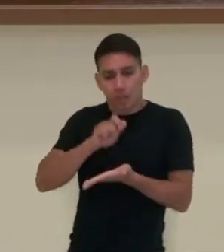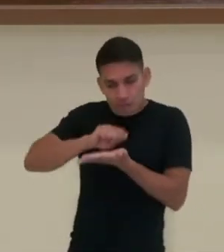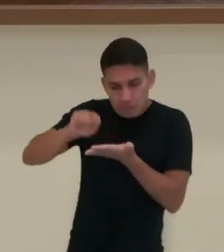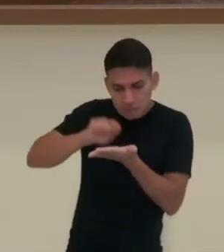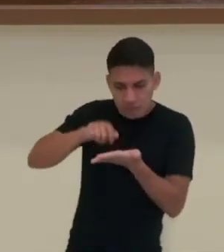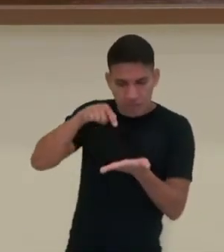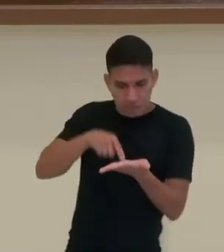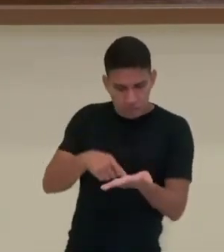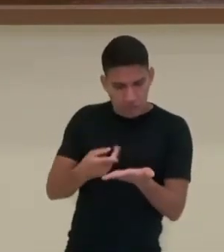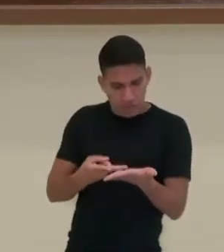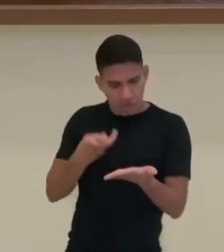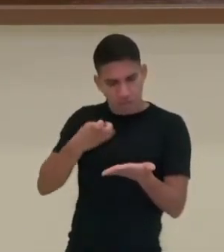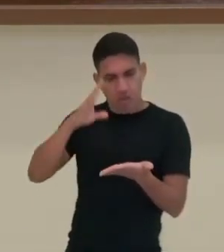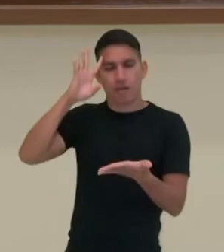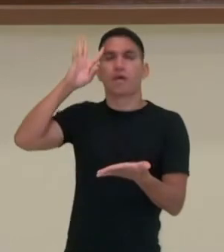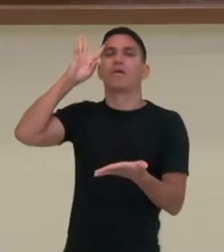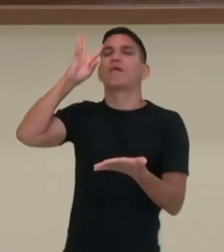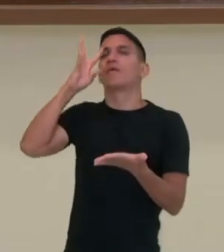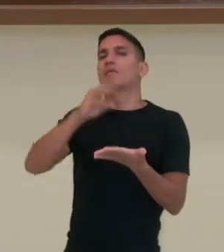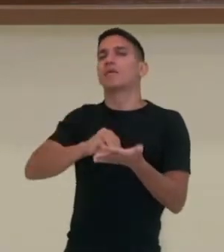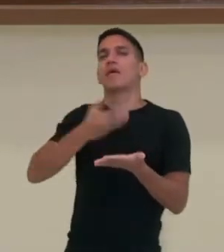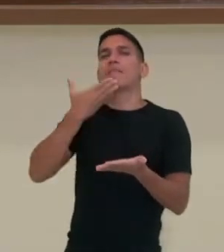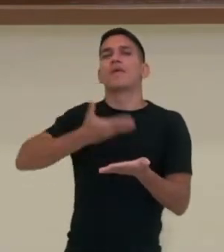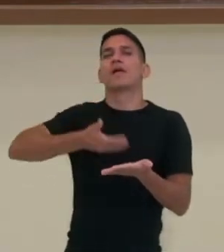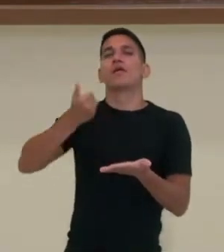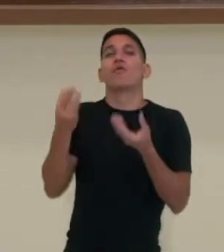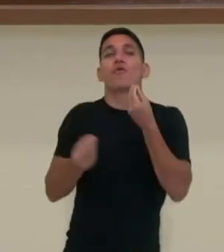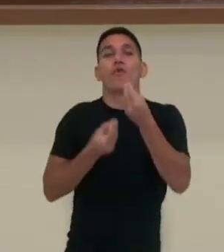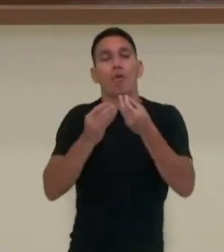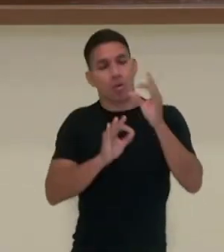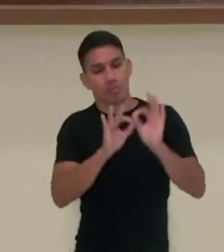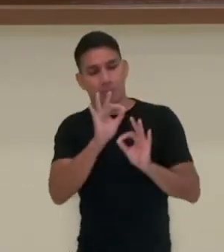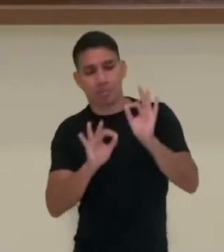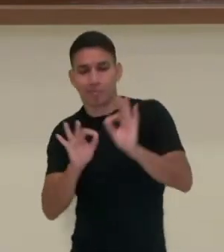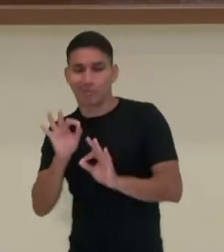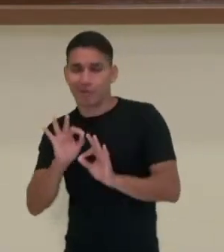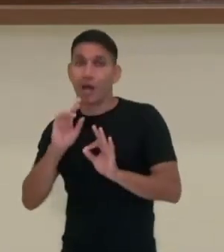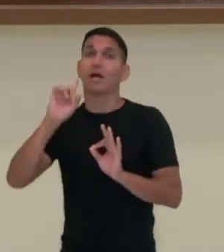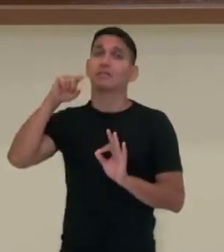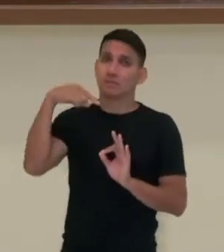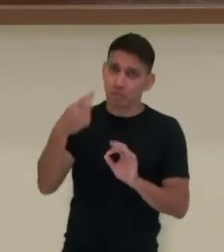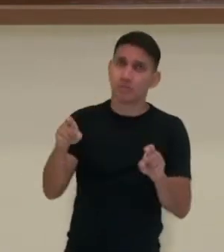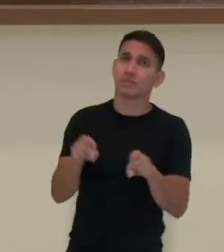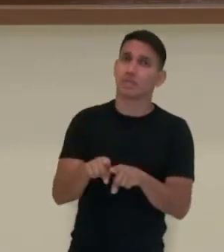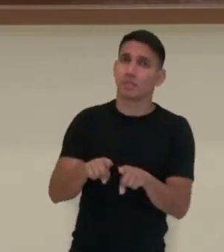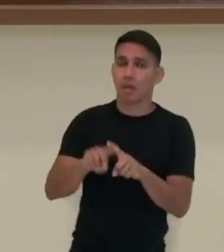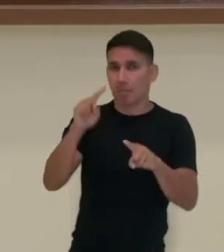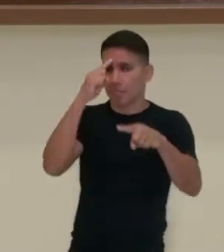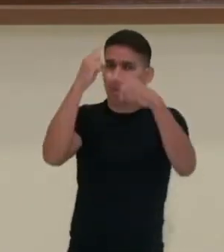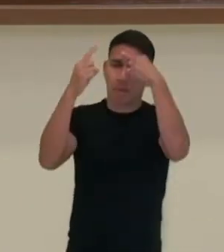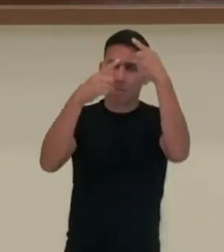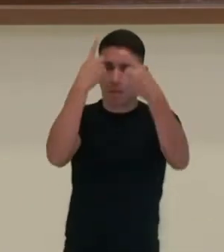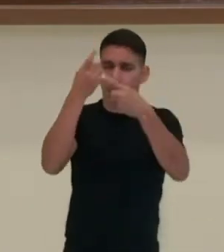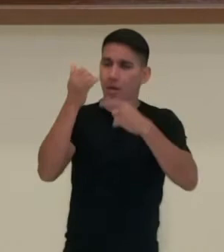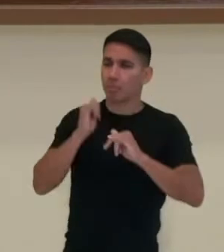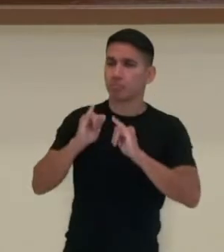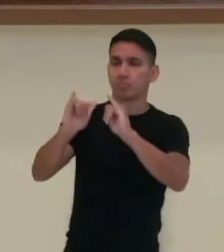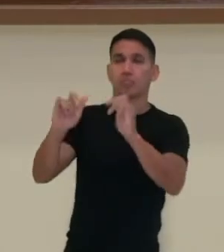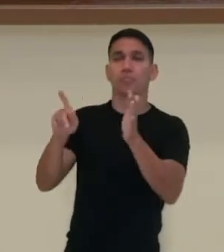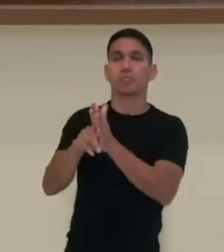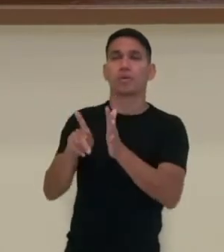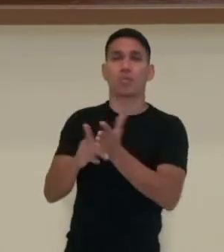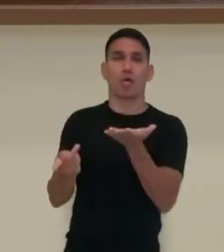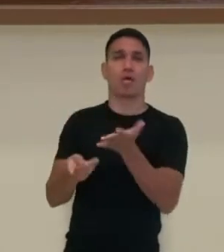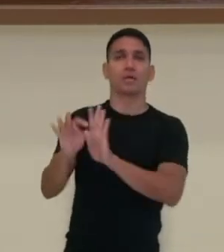nós vamos compreendendo melhor como que ele é organizado para também elaborarmos um texto, né, chamado